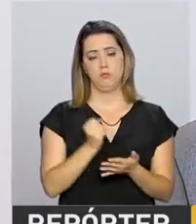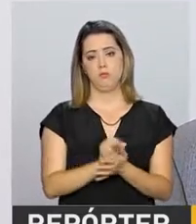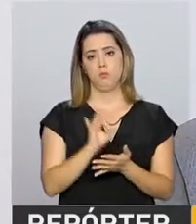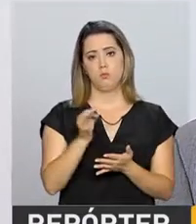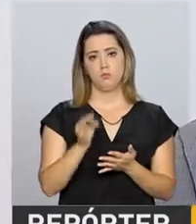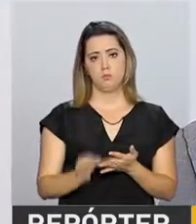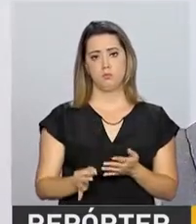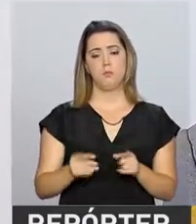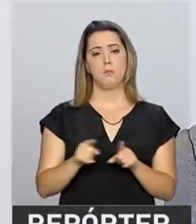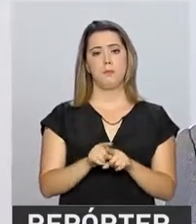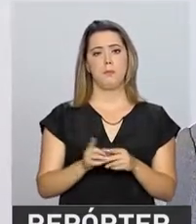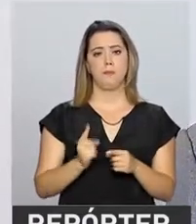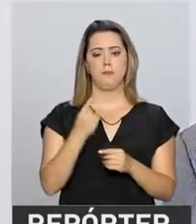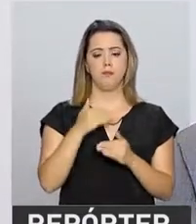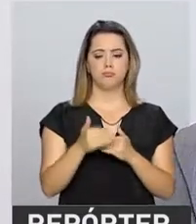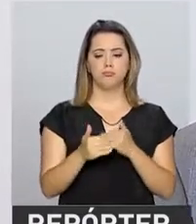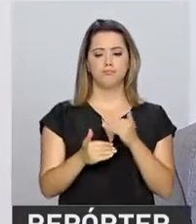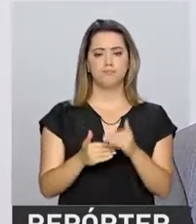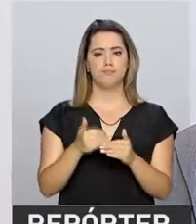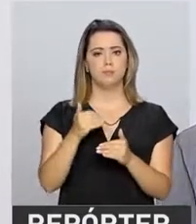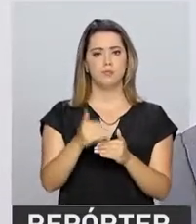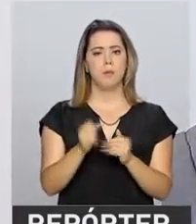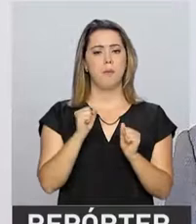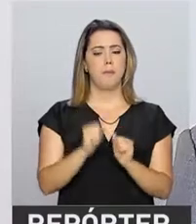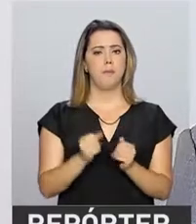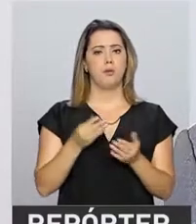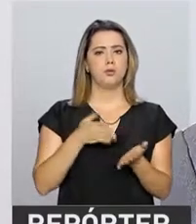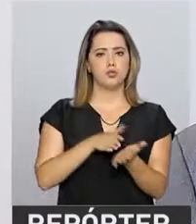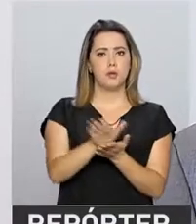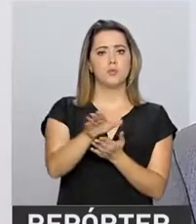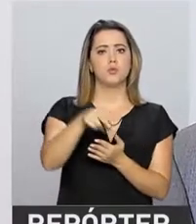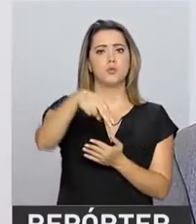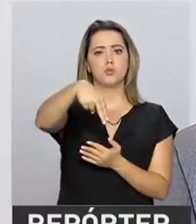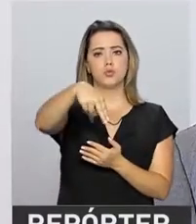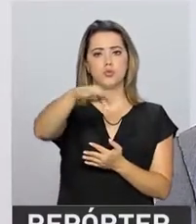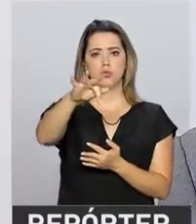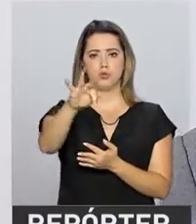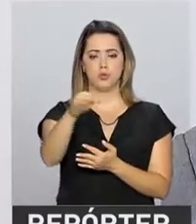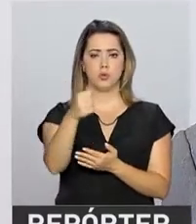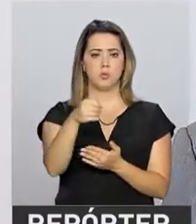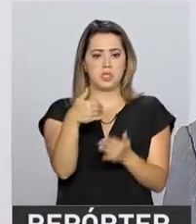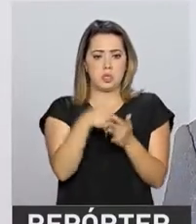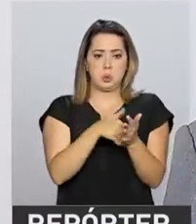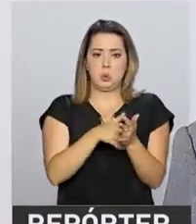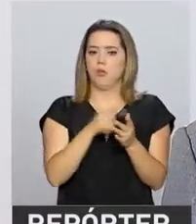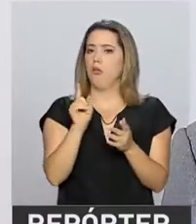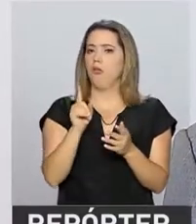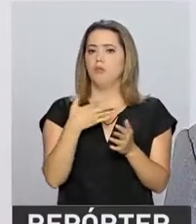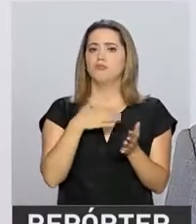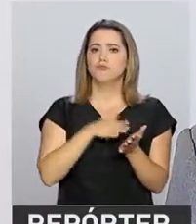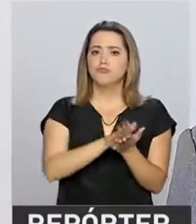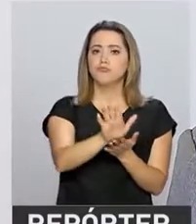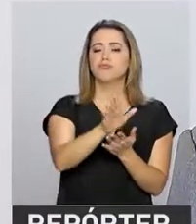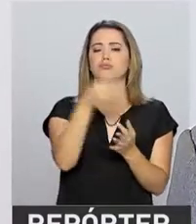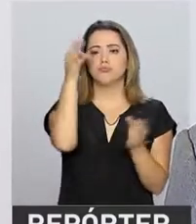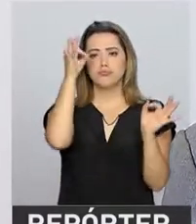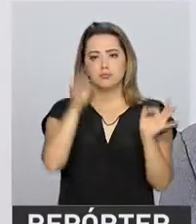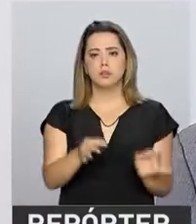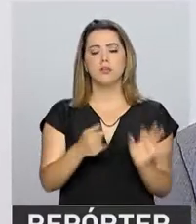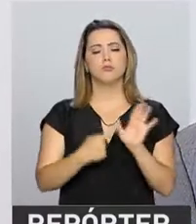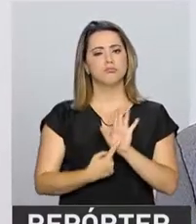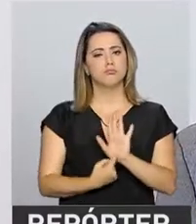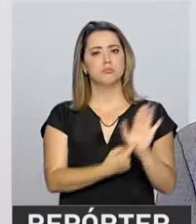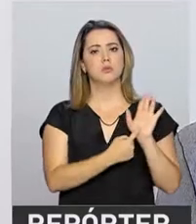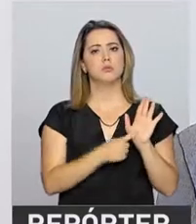passe para crescer ele pode emitir nota fiscal e não precisa se esconder ele cai na formalidade e